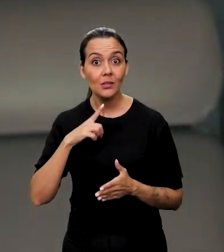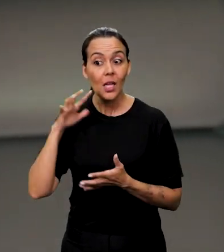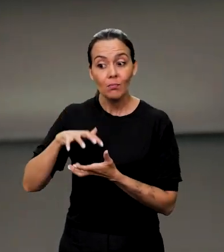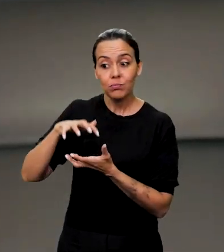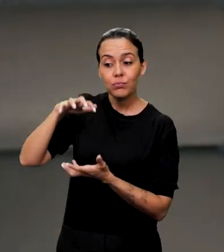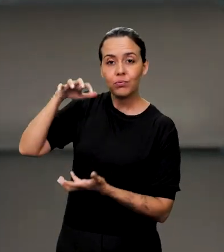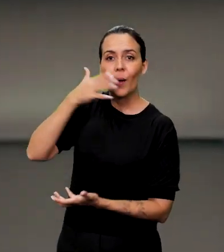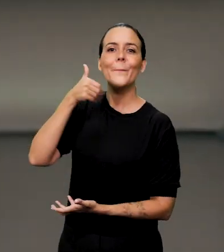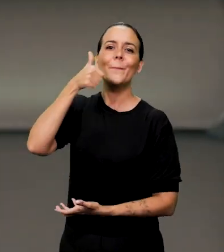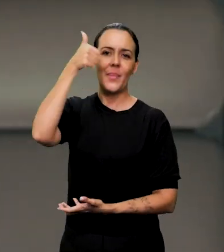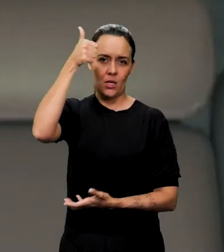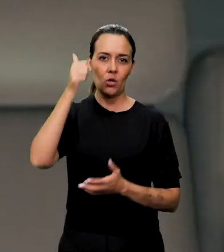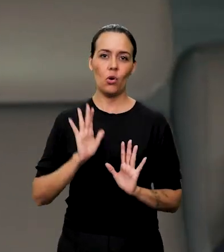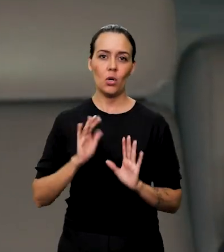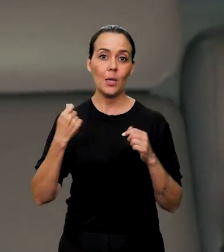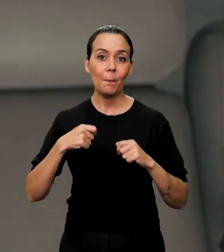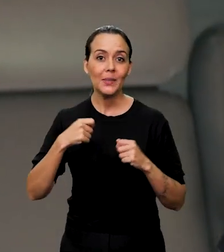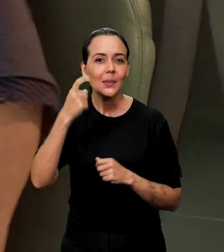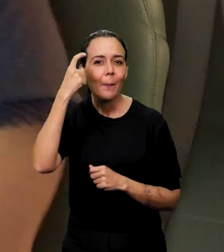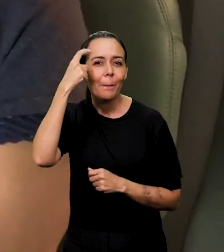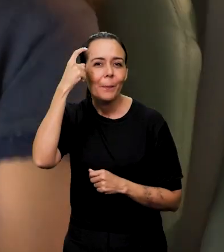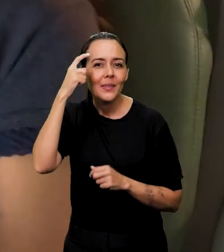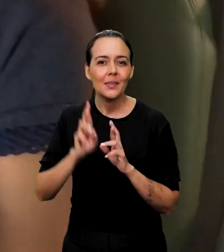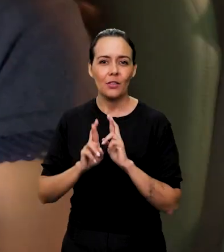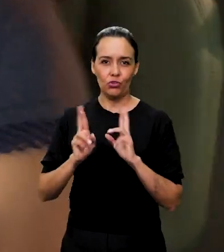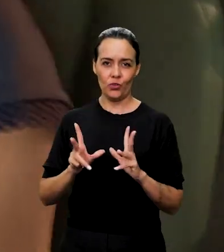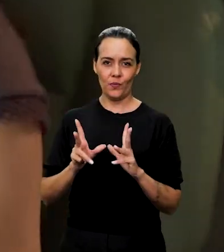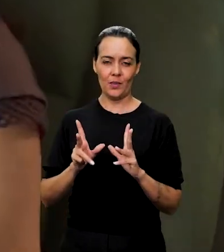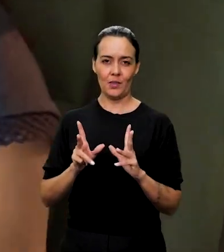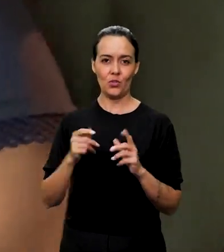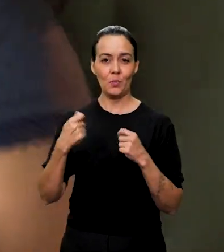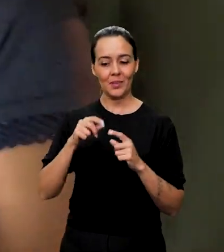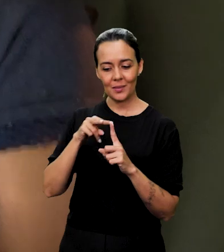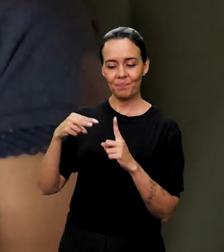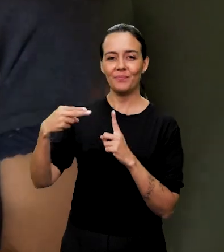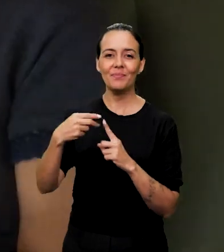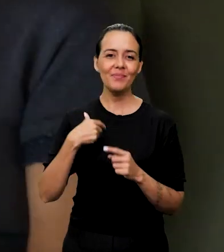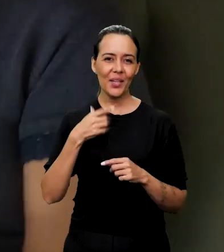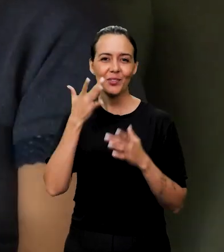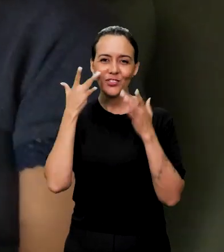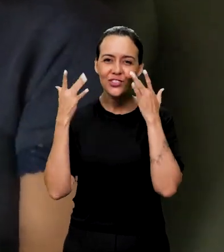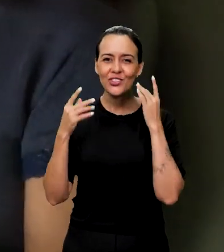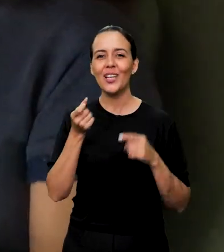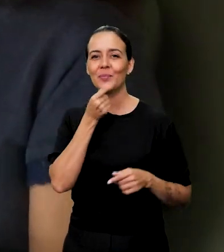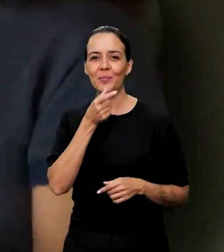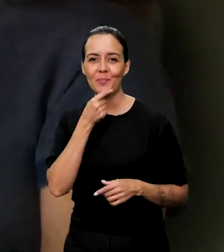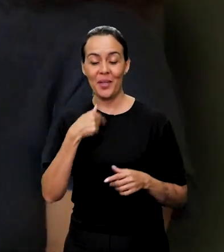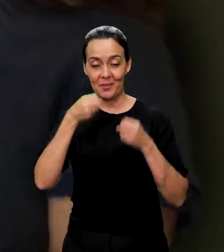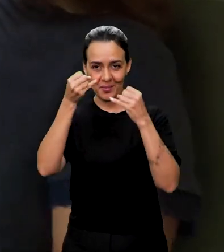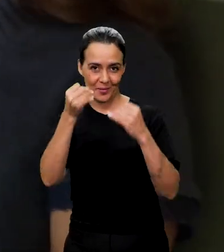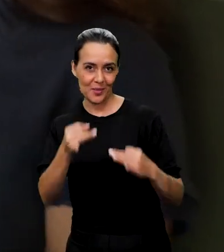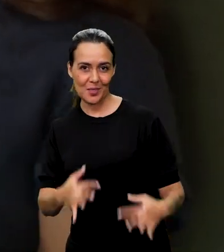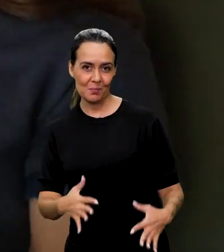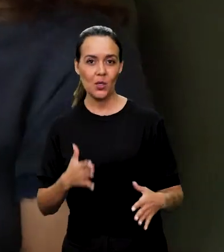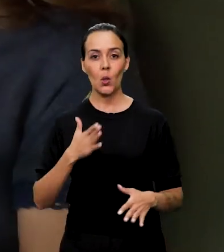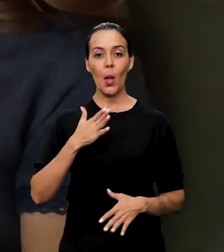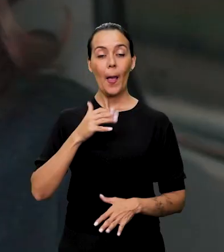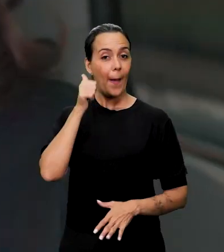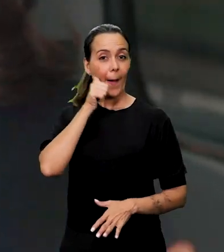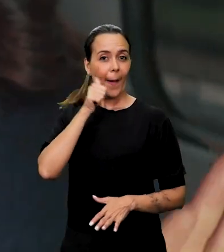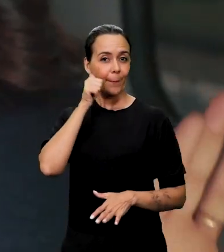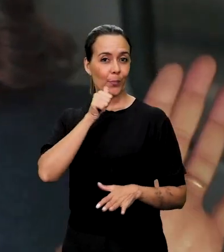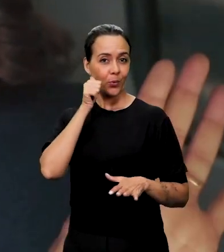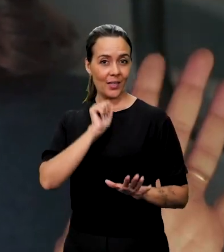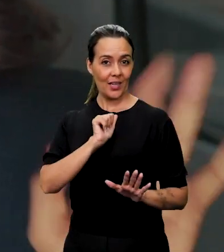mais, e a gente tem que mudar a forma como a gente olha para isso. Eu brinco no meu stand-up, né, que uma mulher de meia idade deve manter a casa à meia